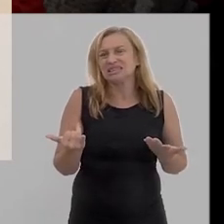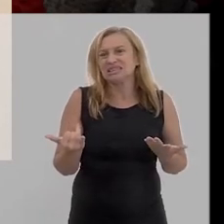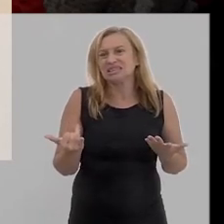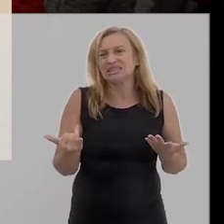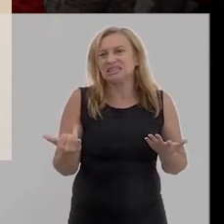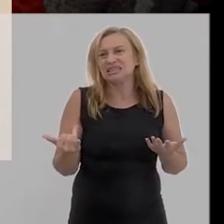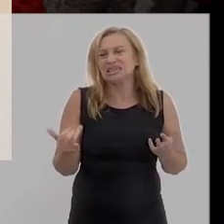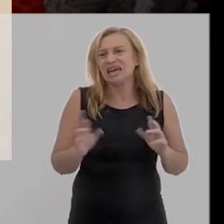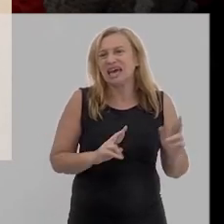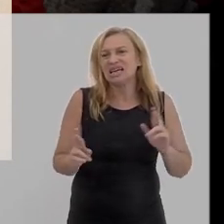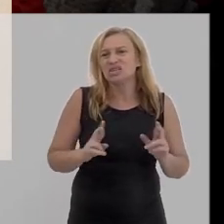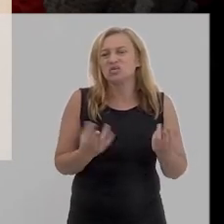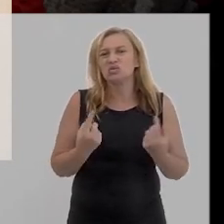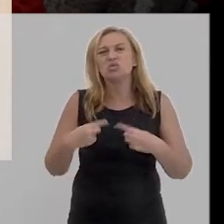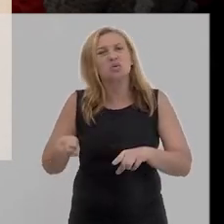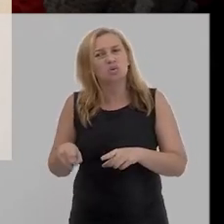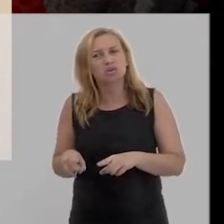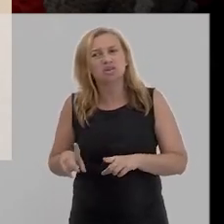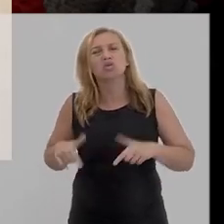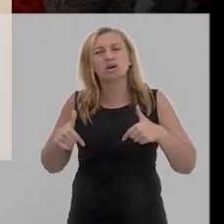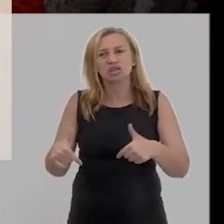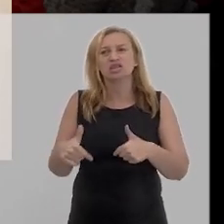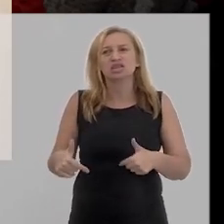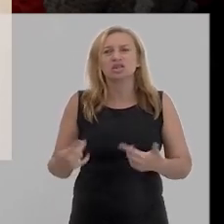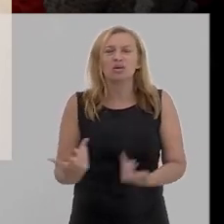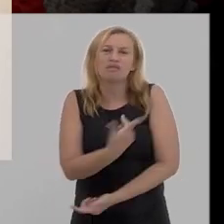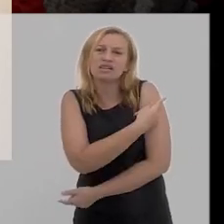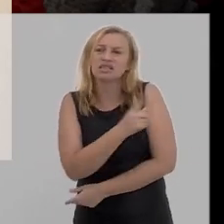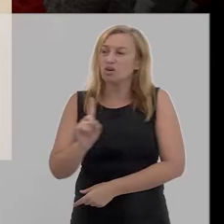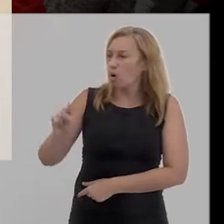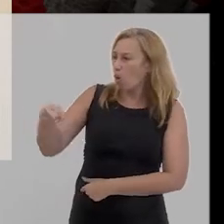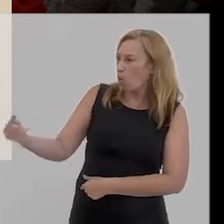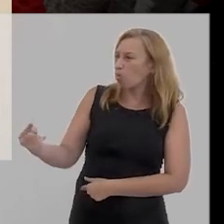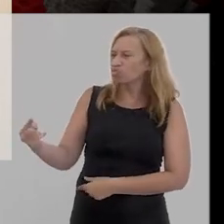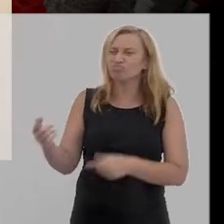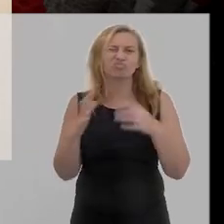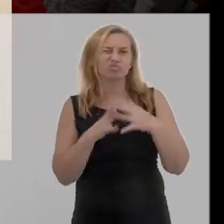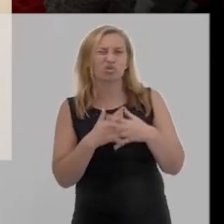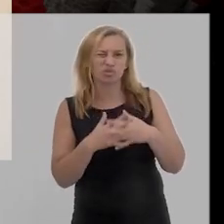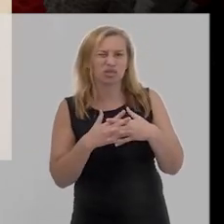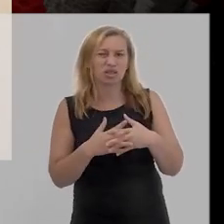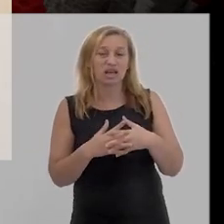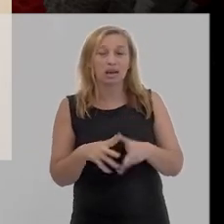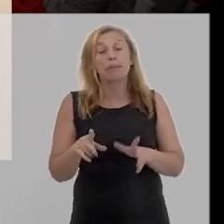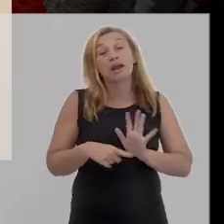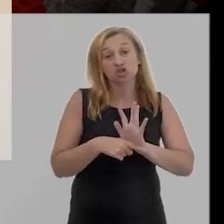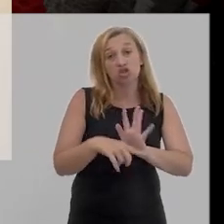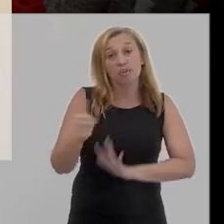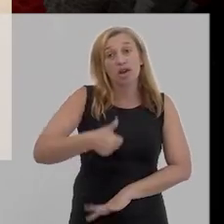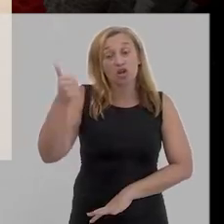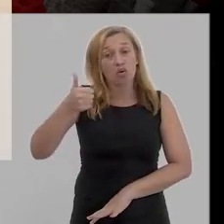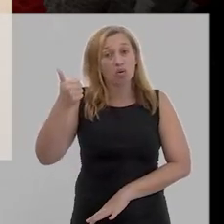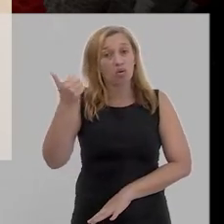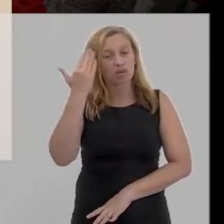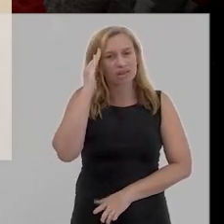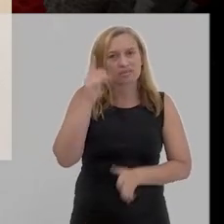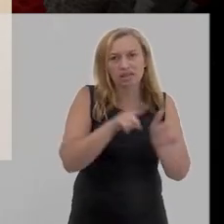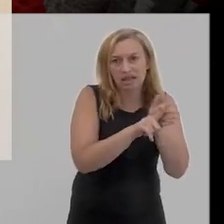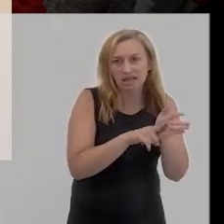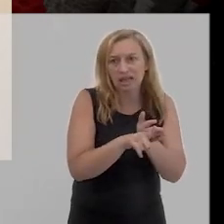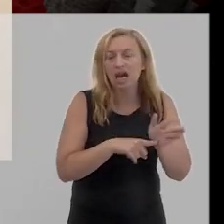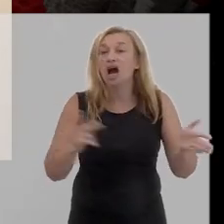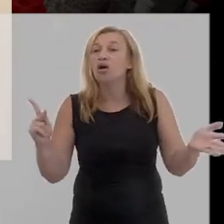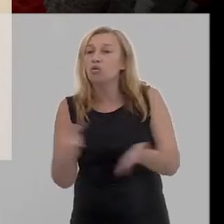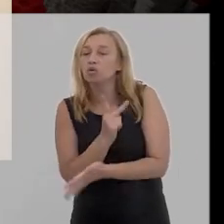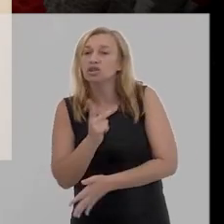de reações adversas que são atribuídas a uma vacina ou a outra, para não misturar, para facilitar essa análise.